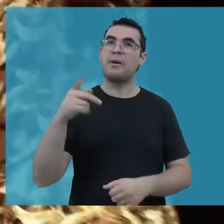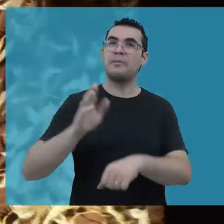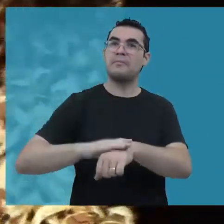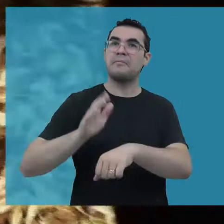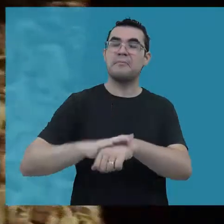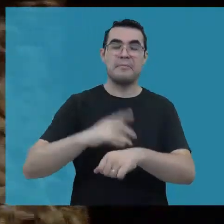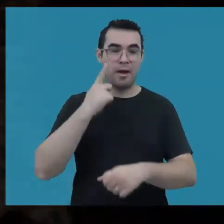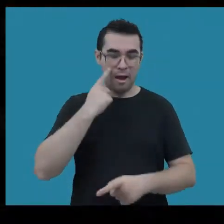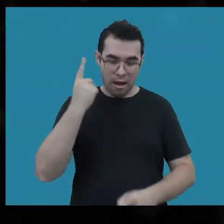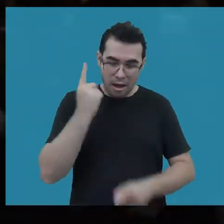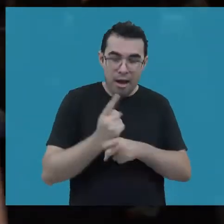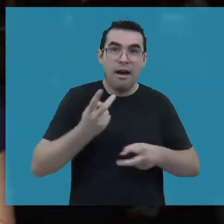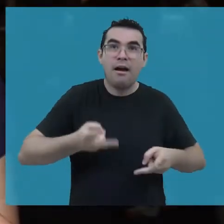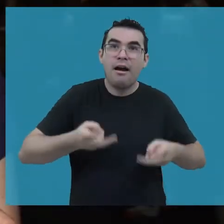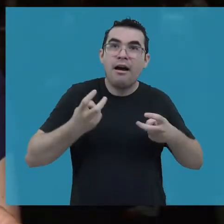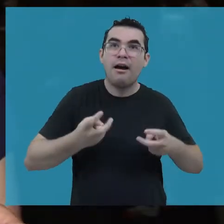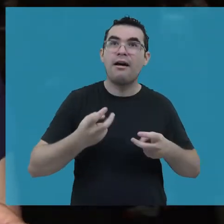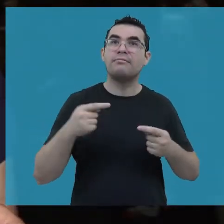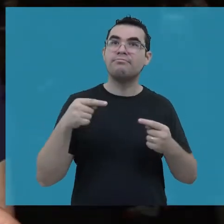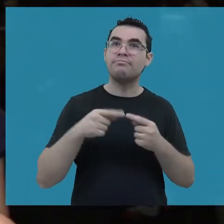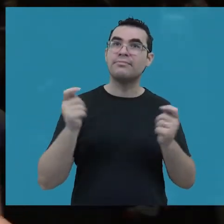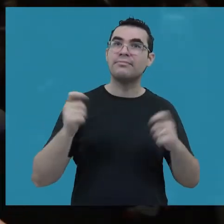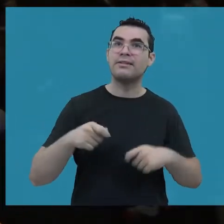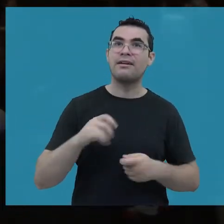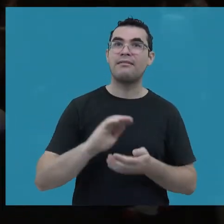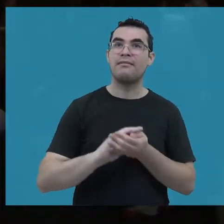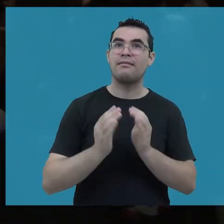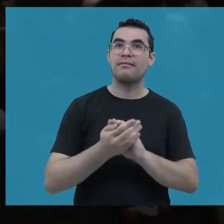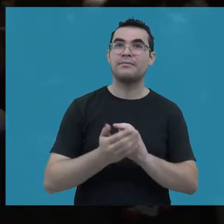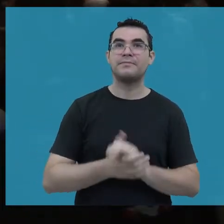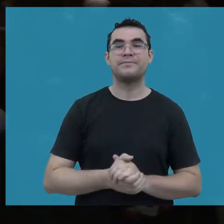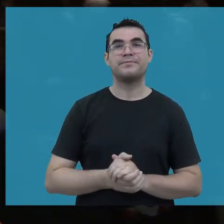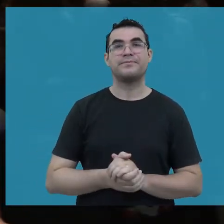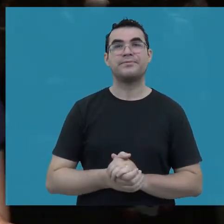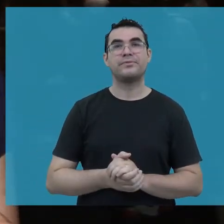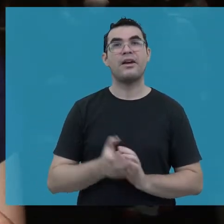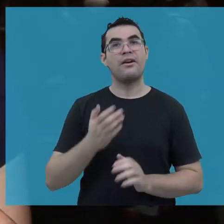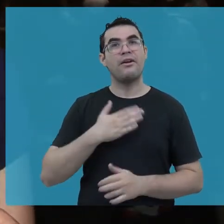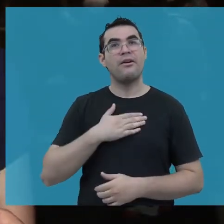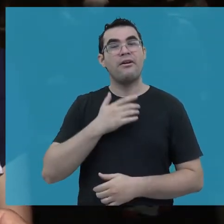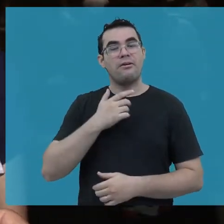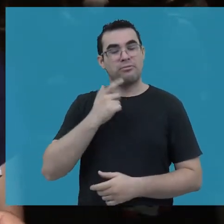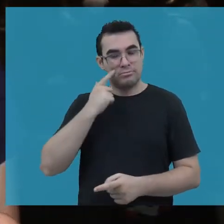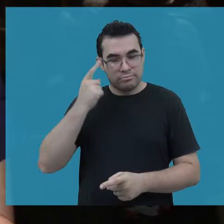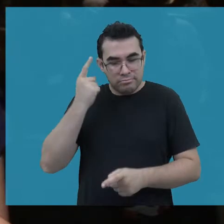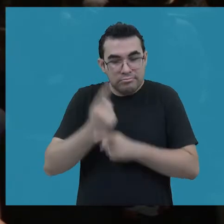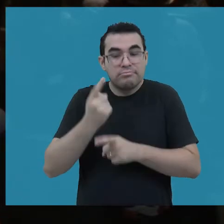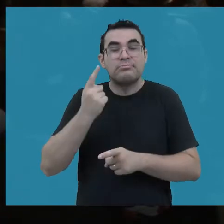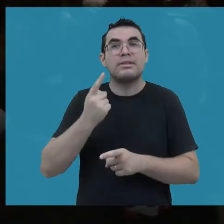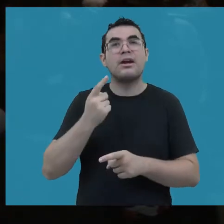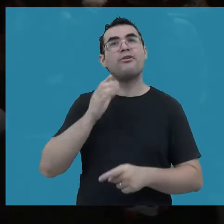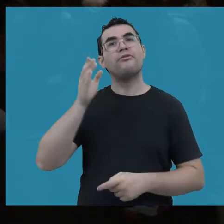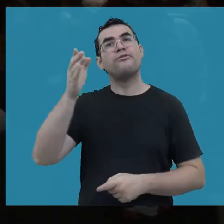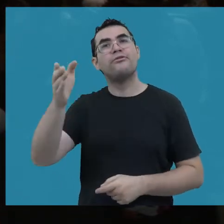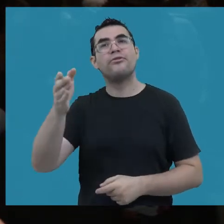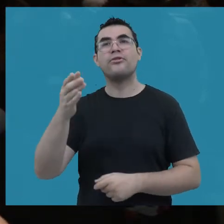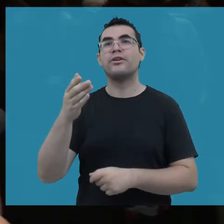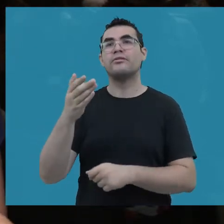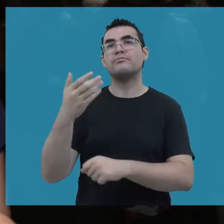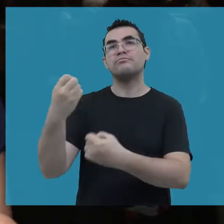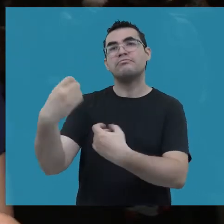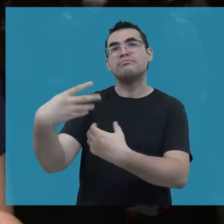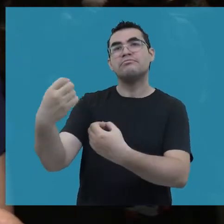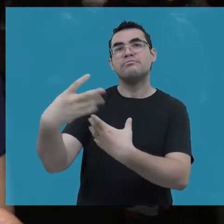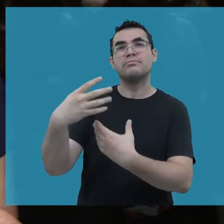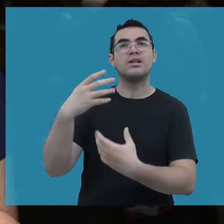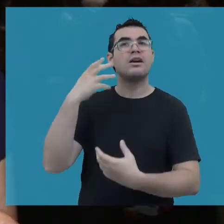como artistas. A descoberta foi aos poucos, na verdade, a intenção era mais para preparar a voz, para impostar, fui buscar aulas